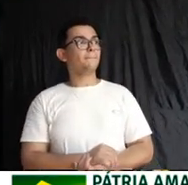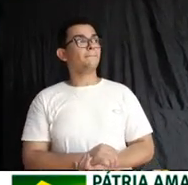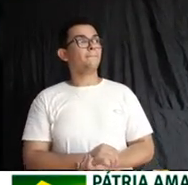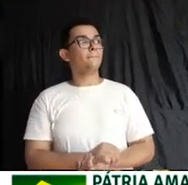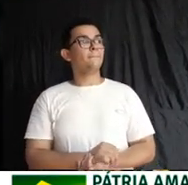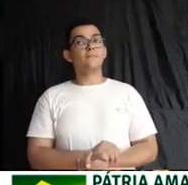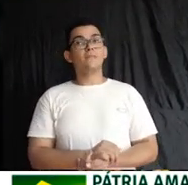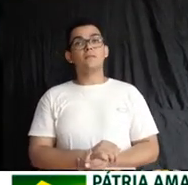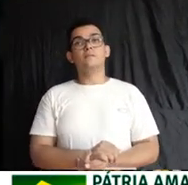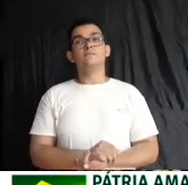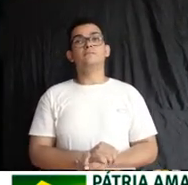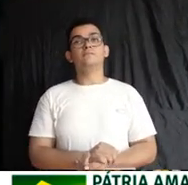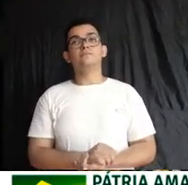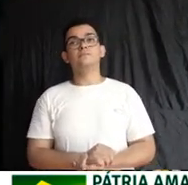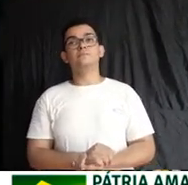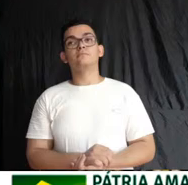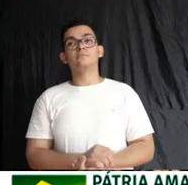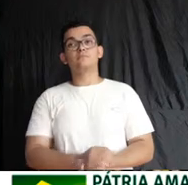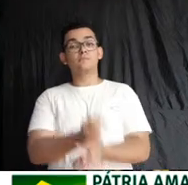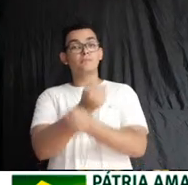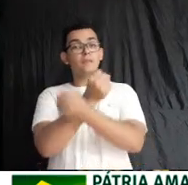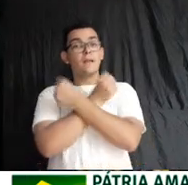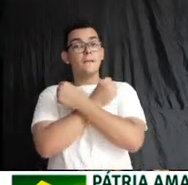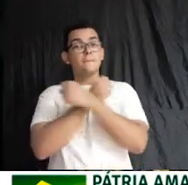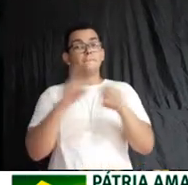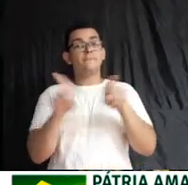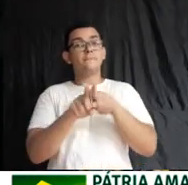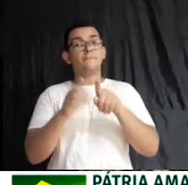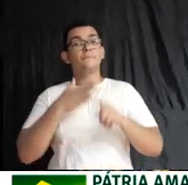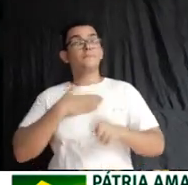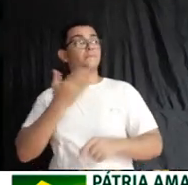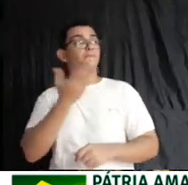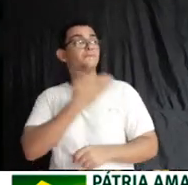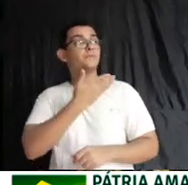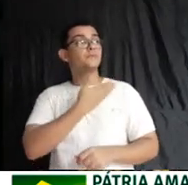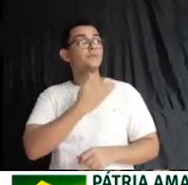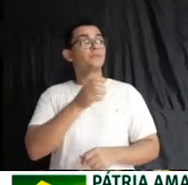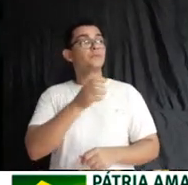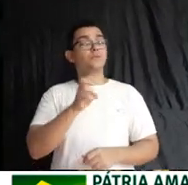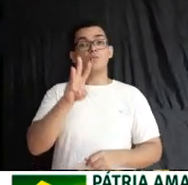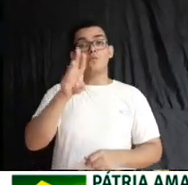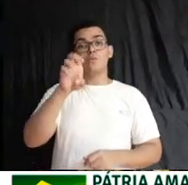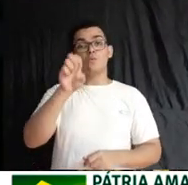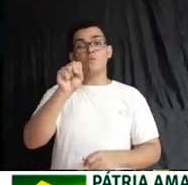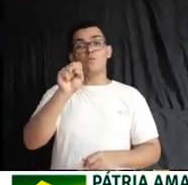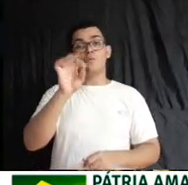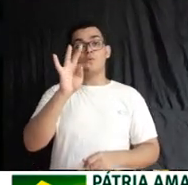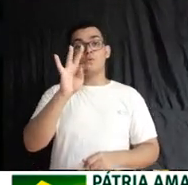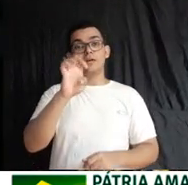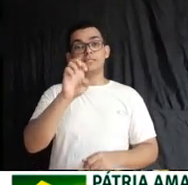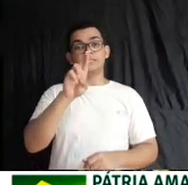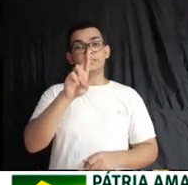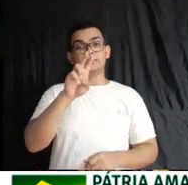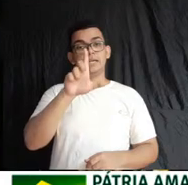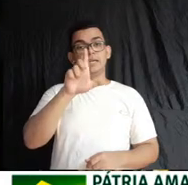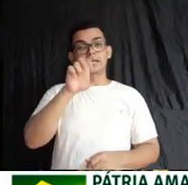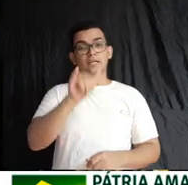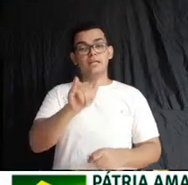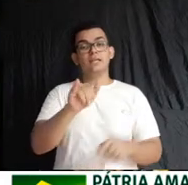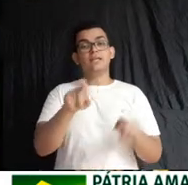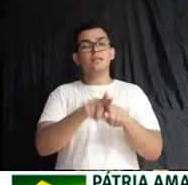Vou mandando um abraço em especial também ao meu amigo Wesley. Wesley, abraço para você, meu amigo. Que Deus abençoe